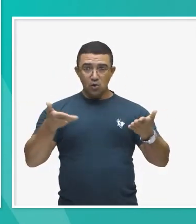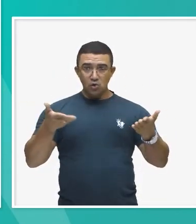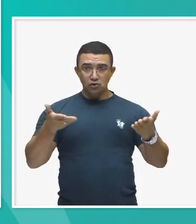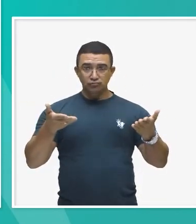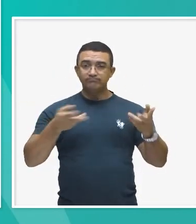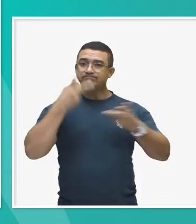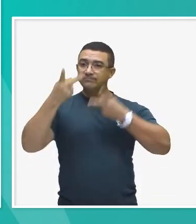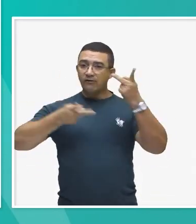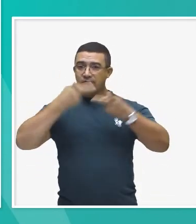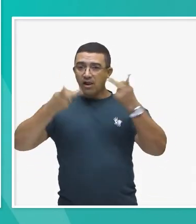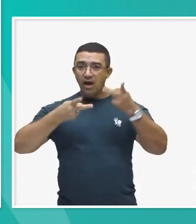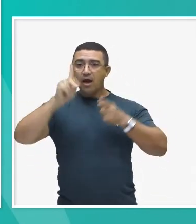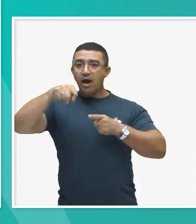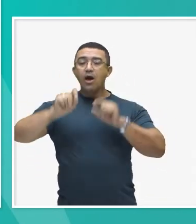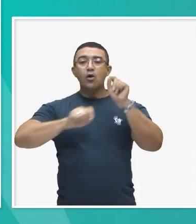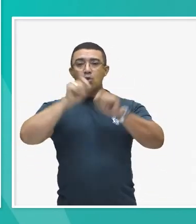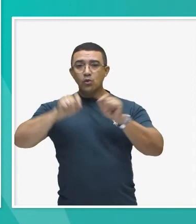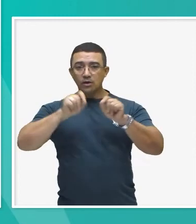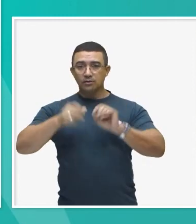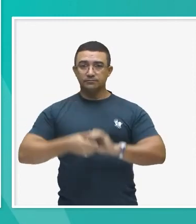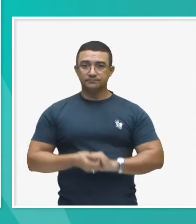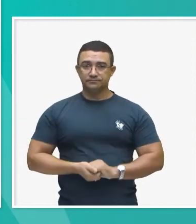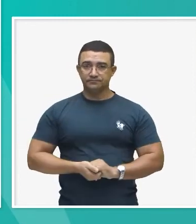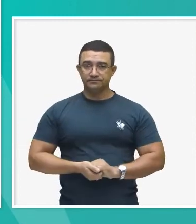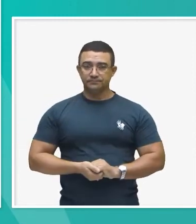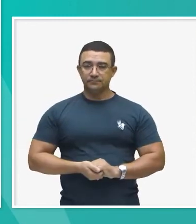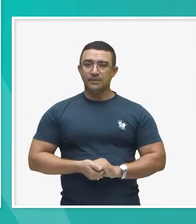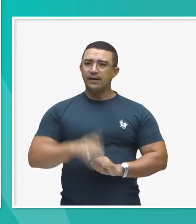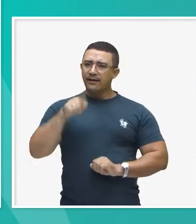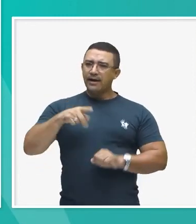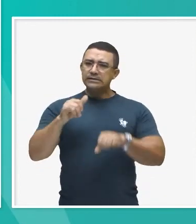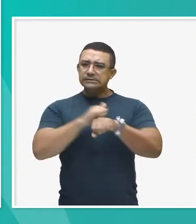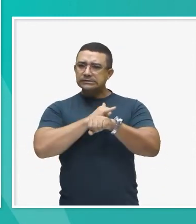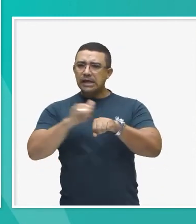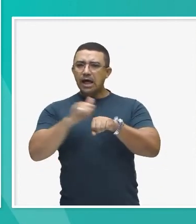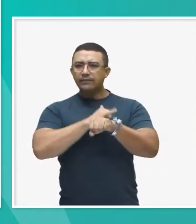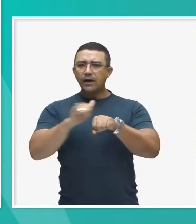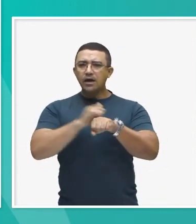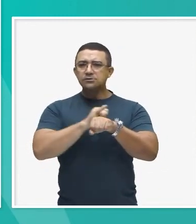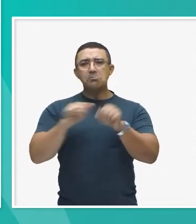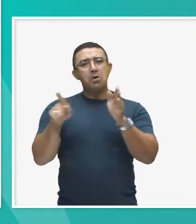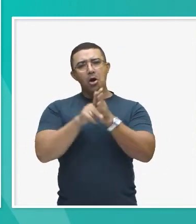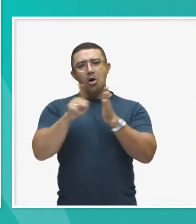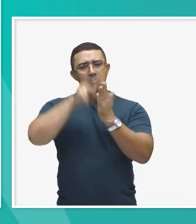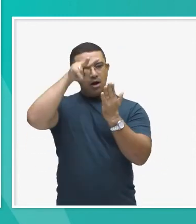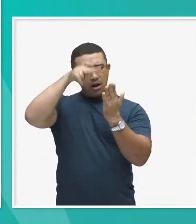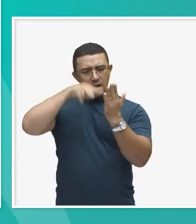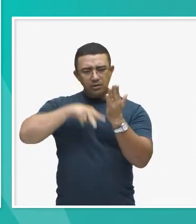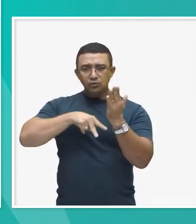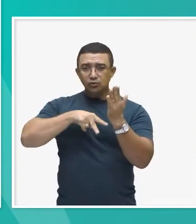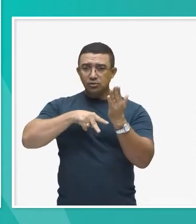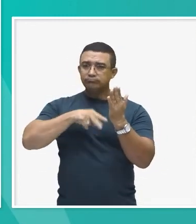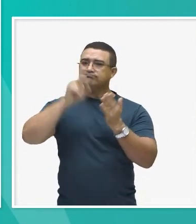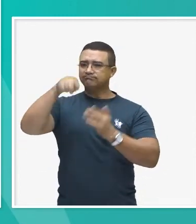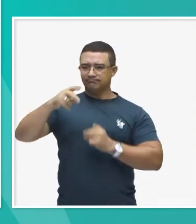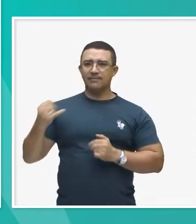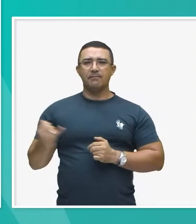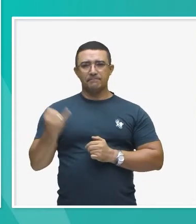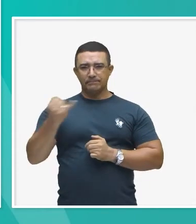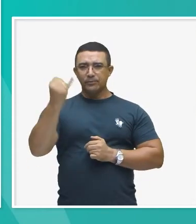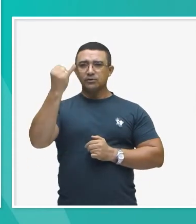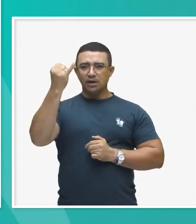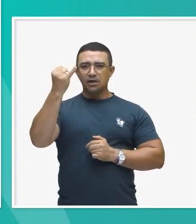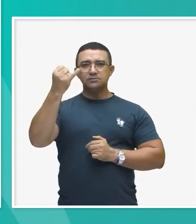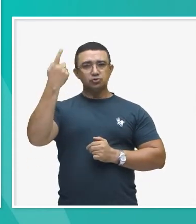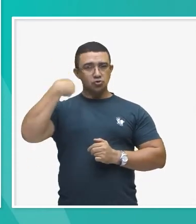falar sobre reading strategies, que são estratégias de leitura, que são muito importantes para a gente,